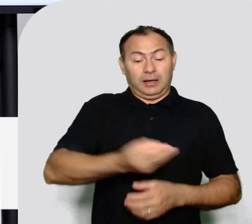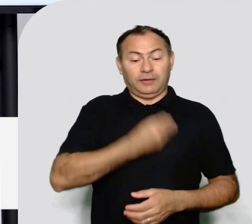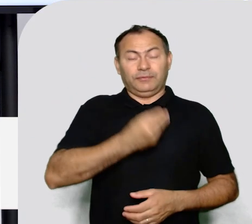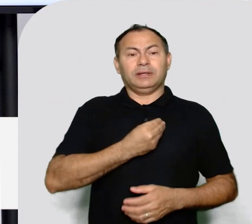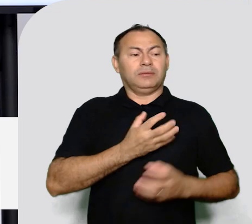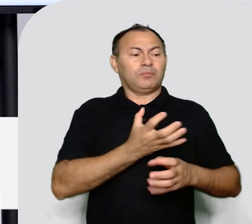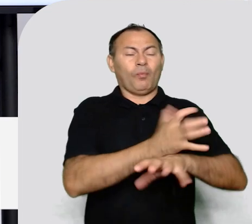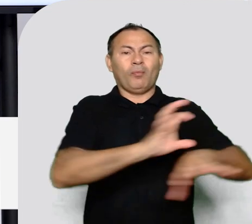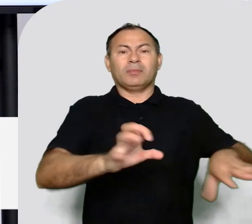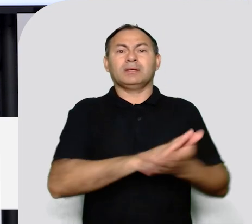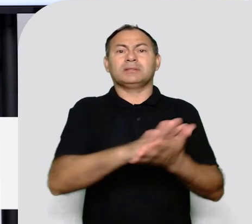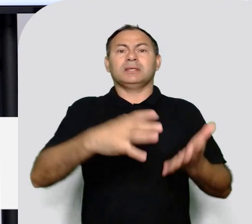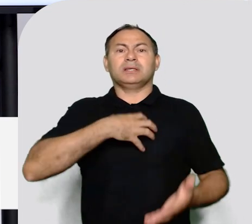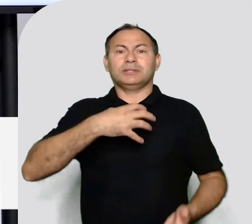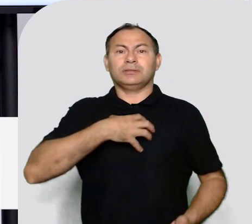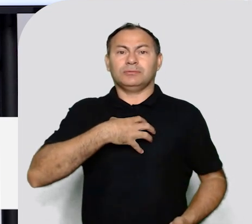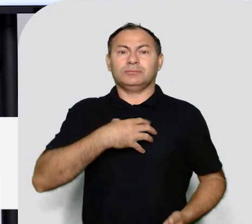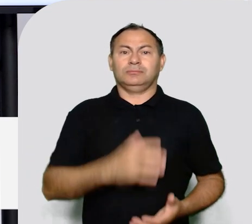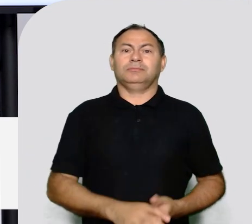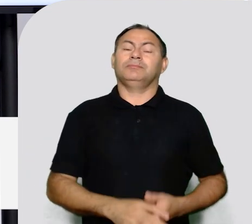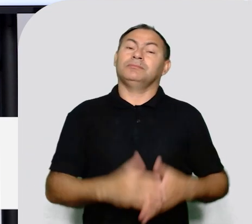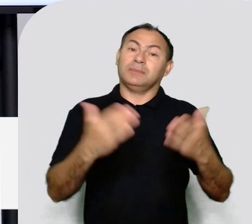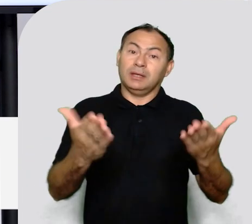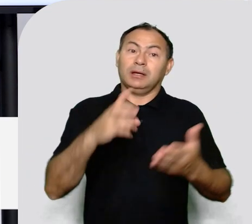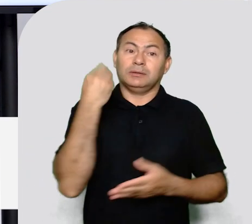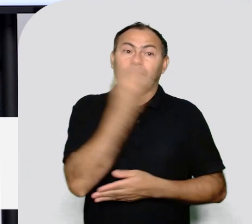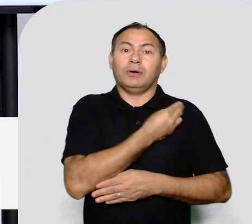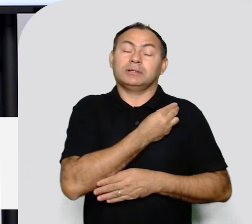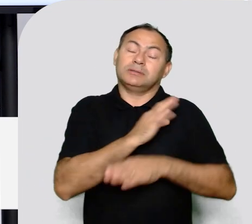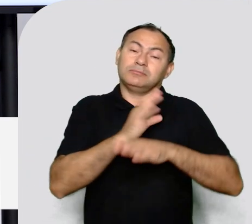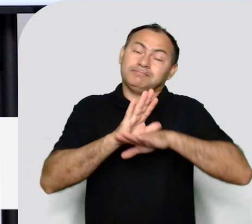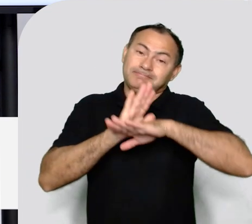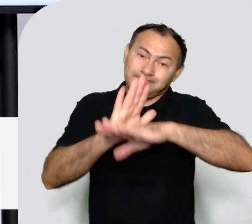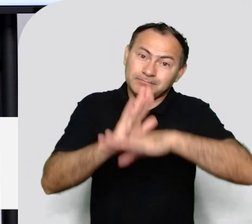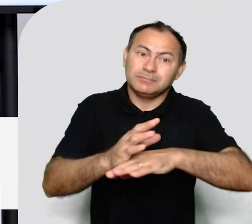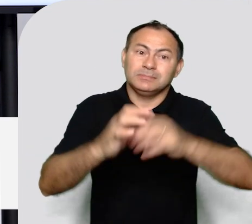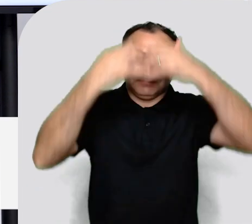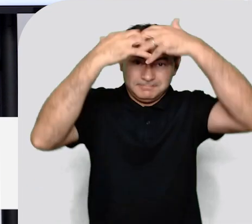uma vida vazia, sem sentido. Esta é